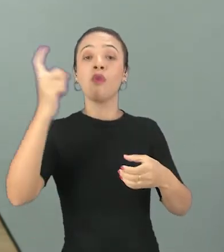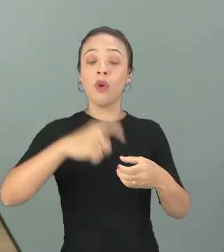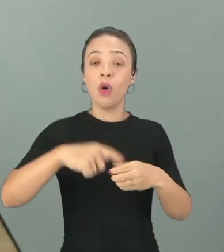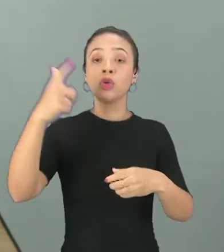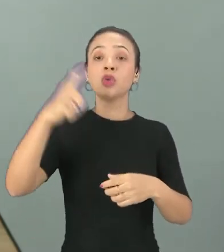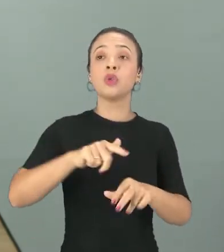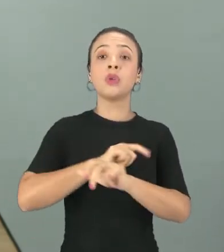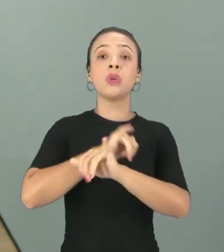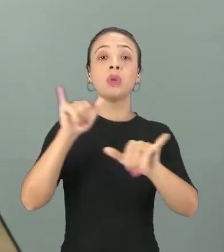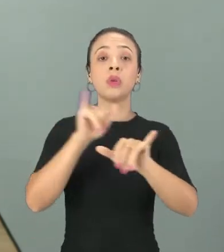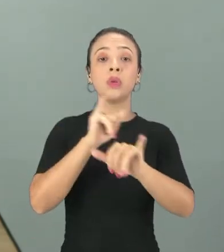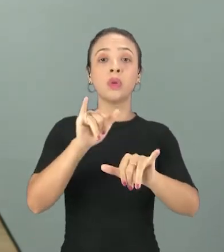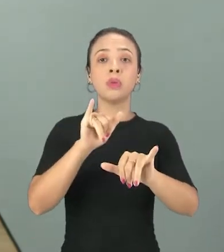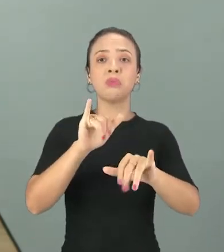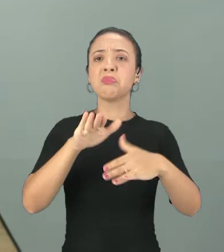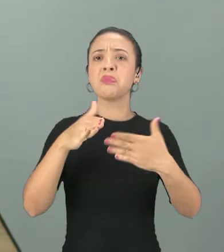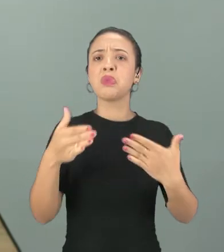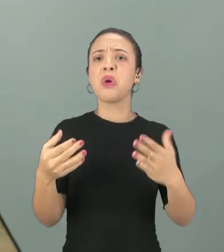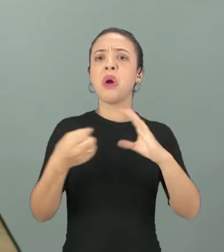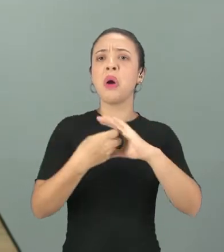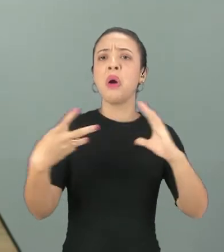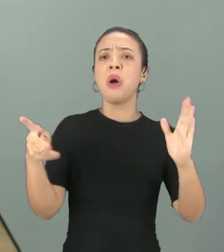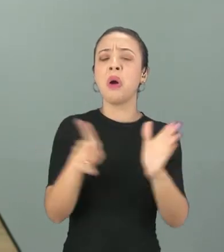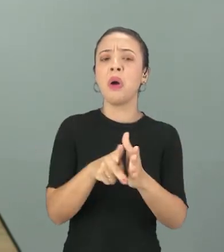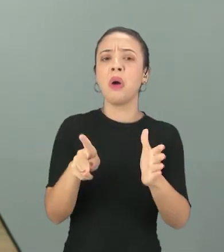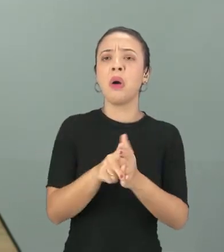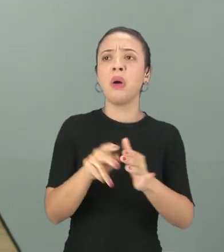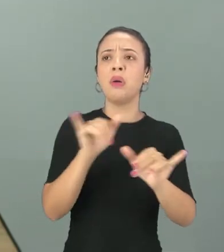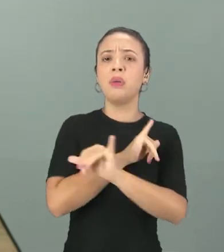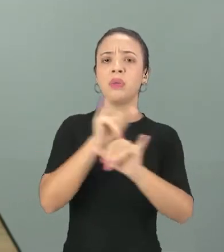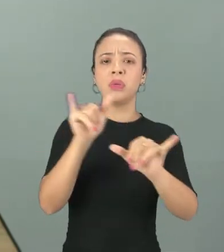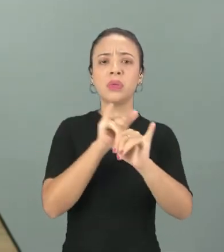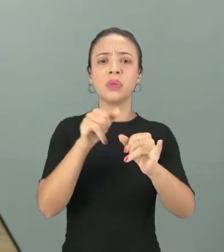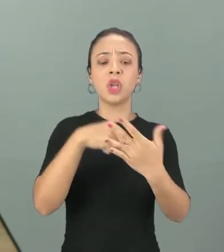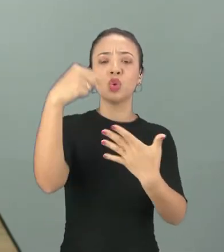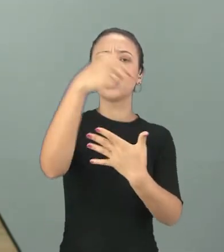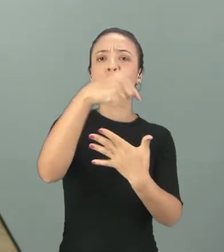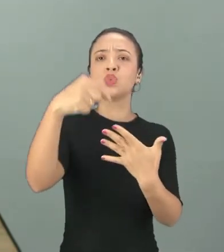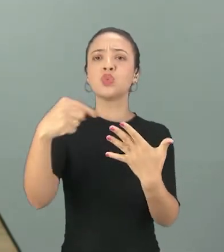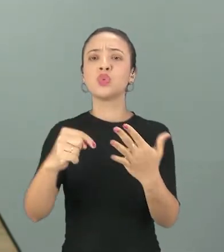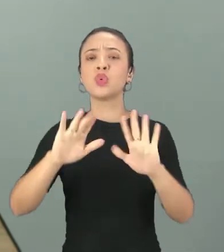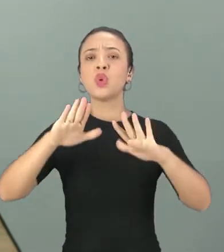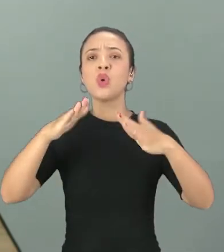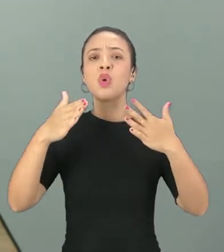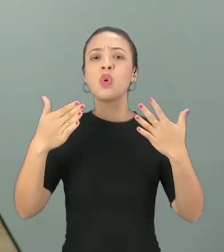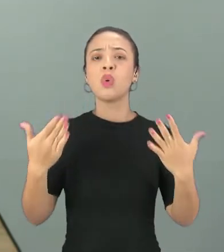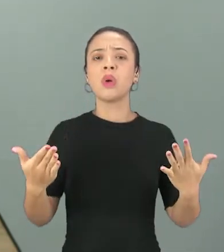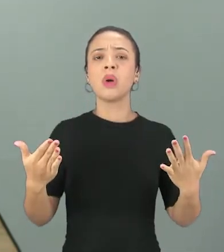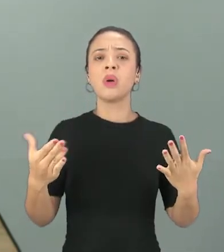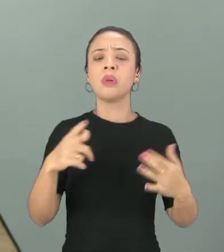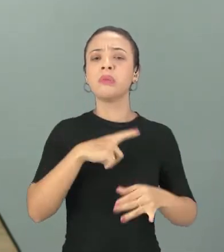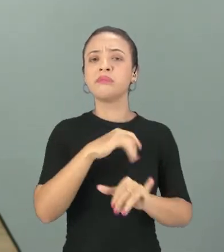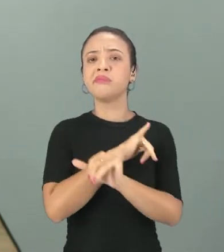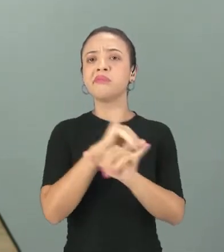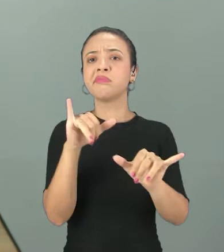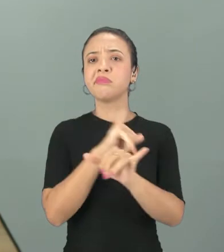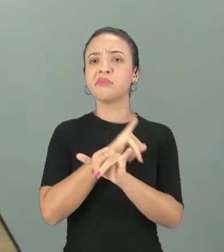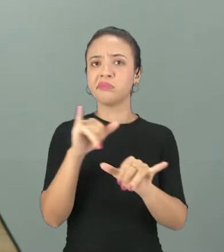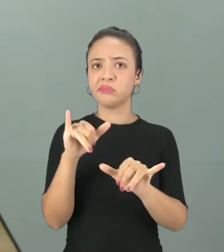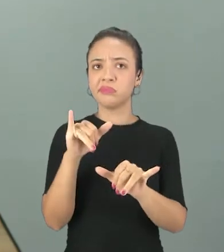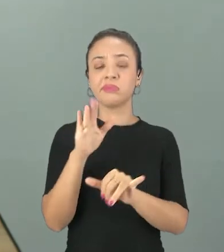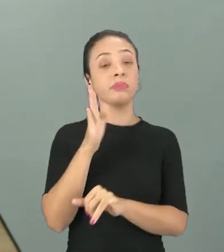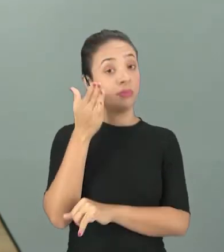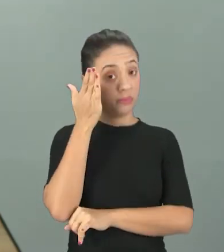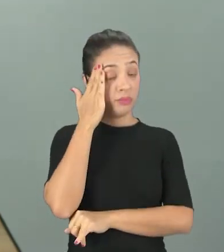O que exatamente forma uma notícia? Quais são os elementos que formam uma notícia? Nós